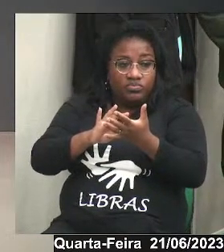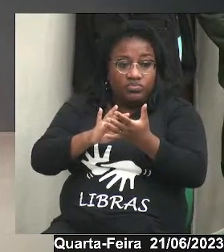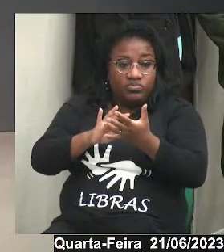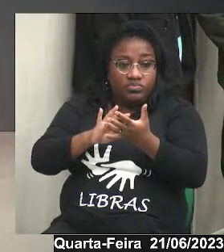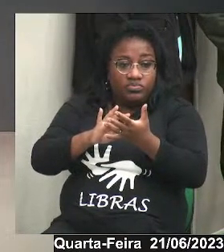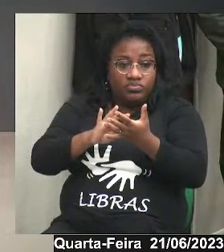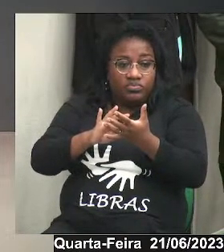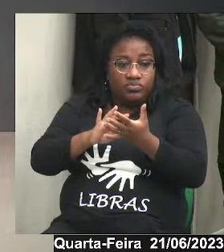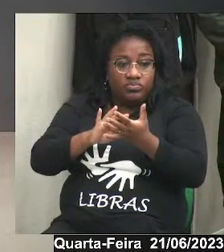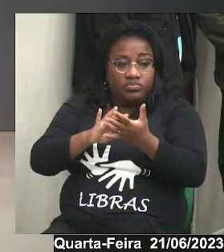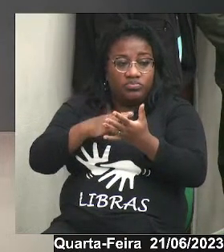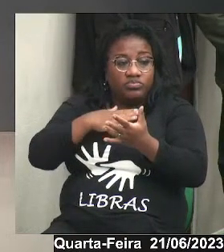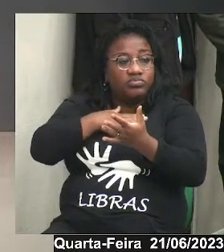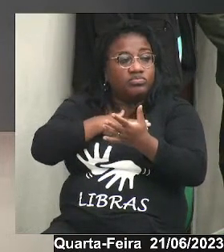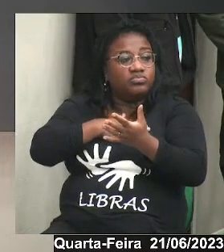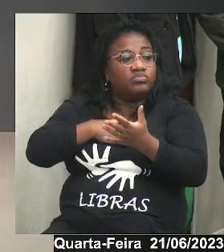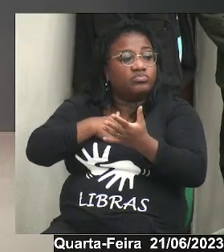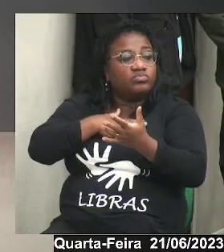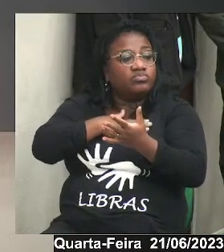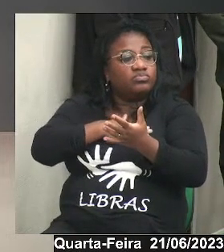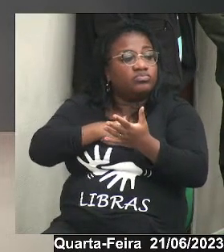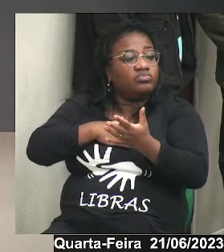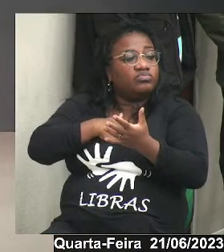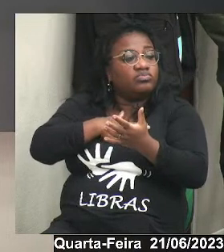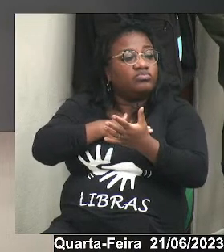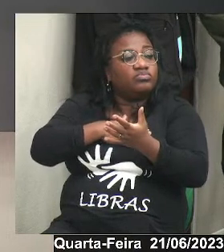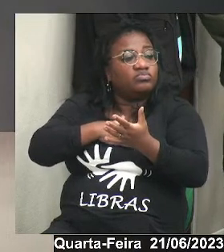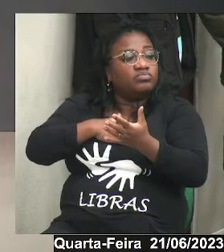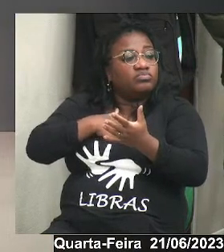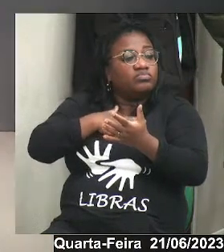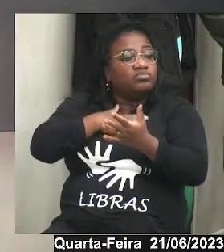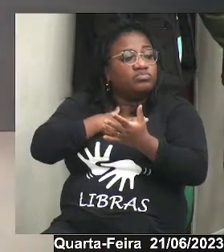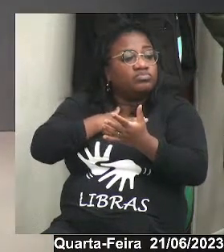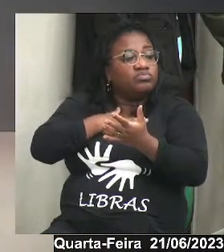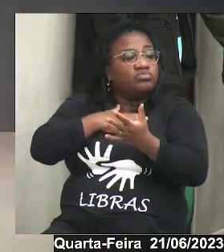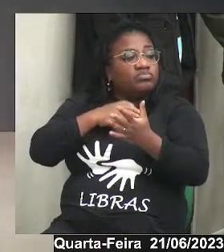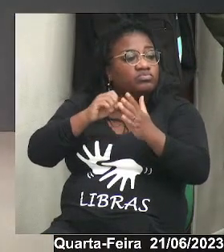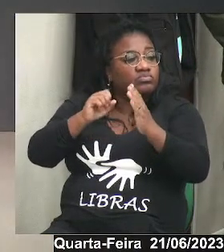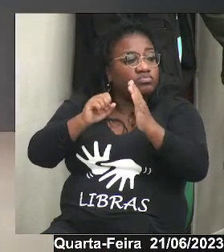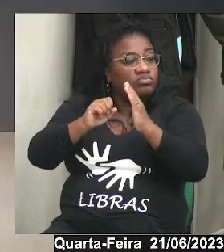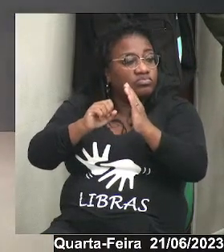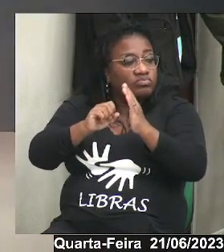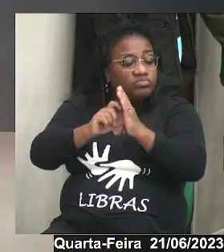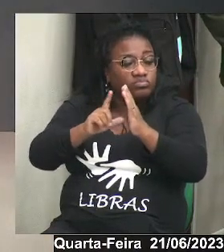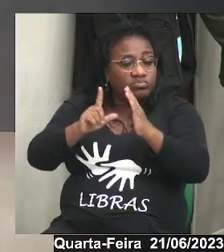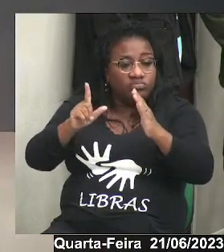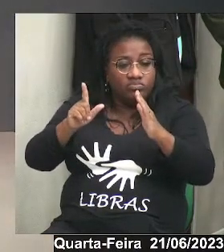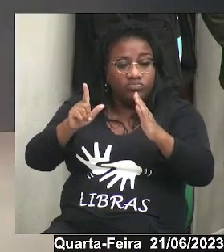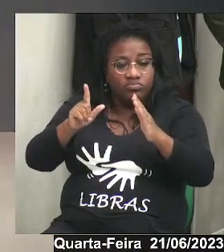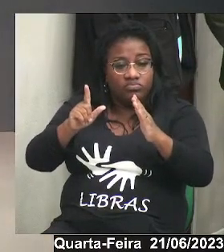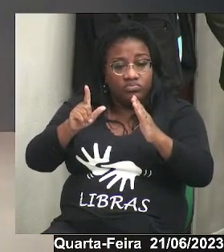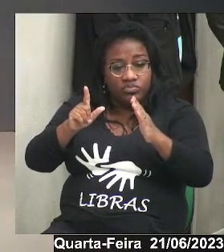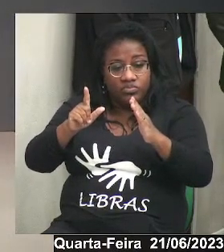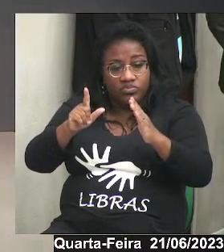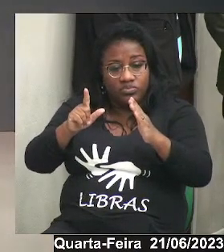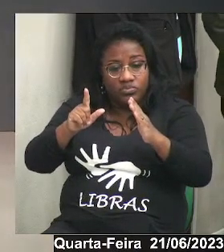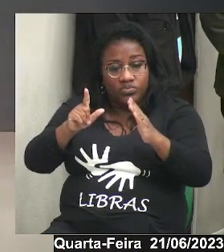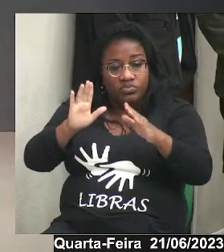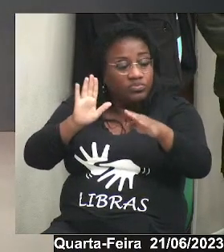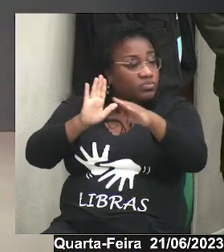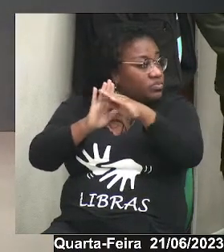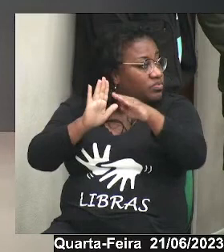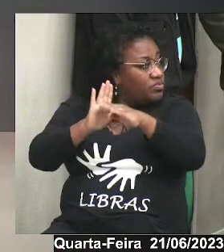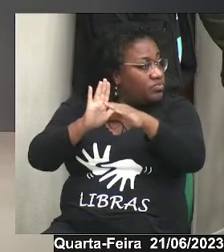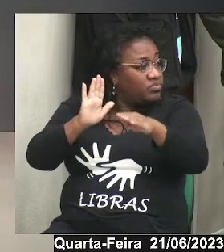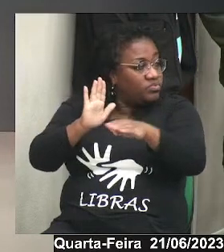Eu gostaria de parabenizar vocês pela educação de vocês na Casa de Lei. Projeto de lei